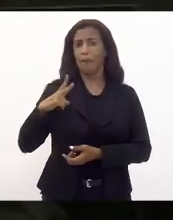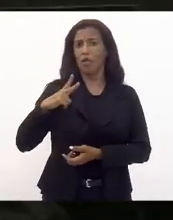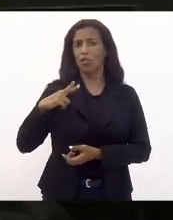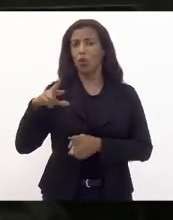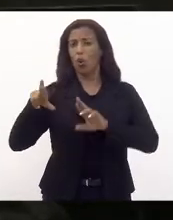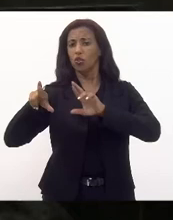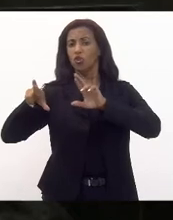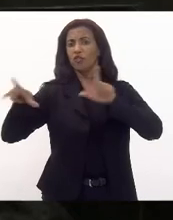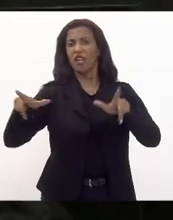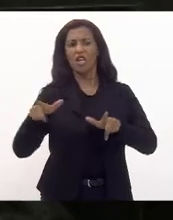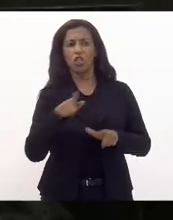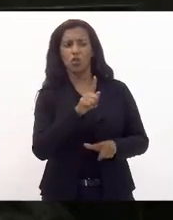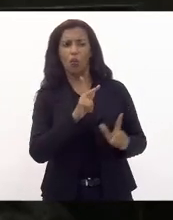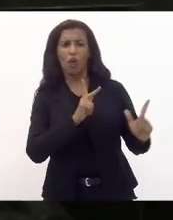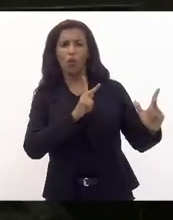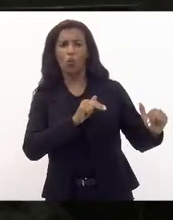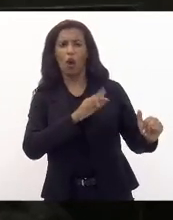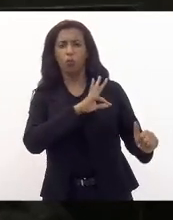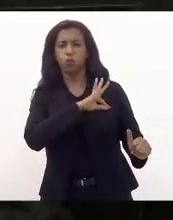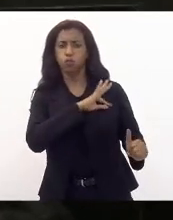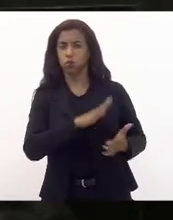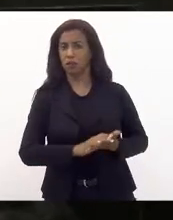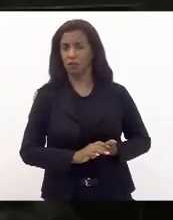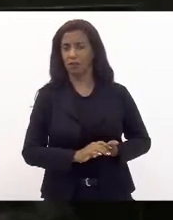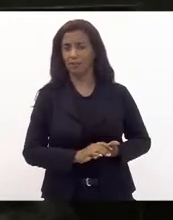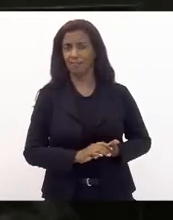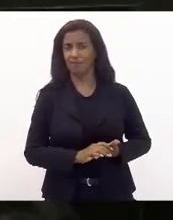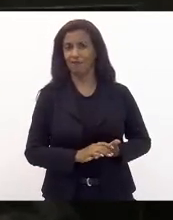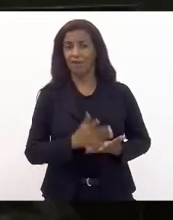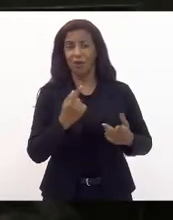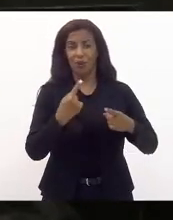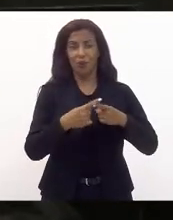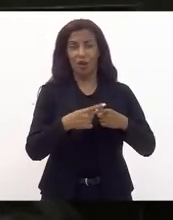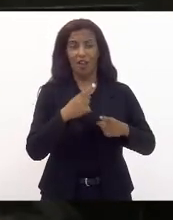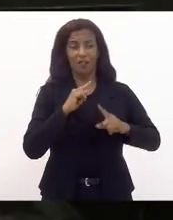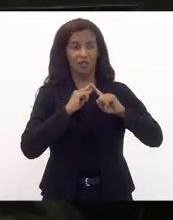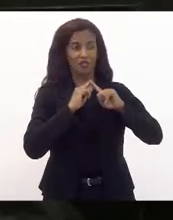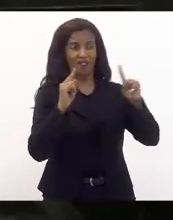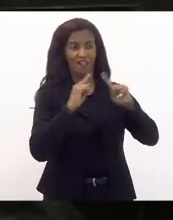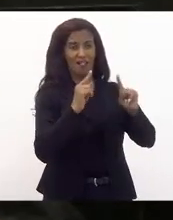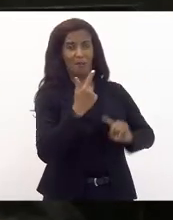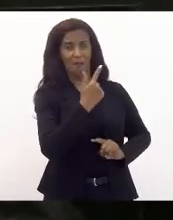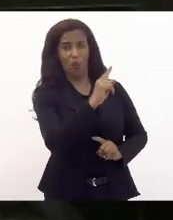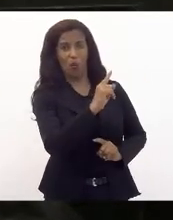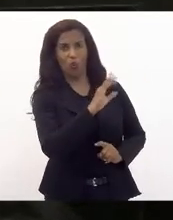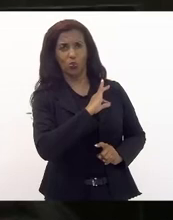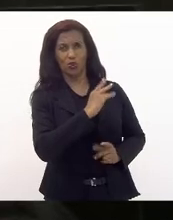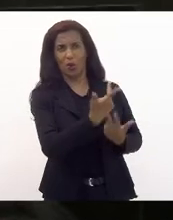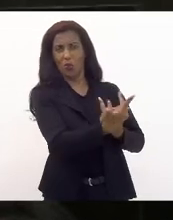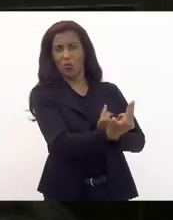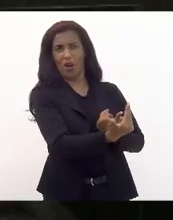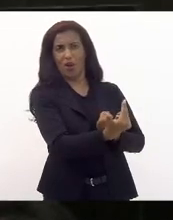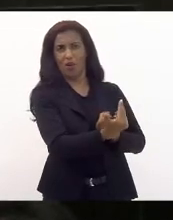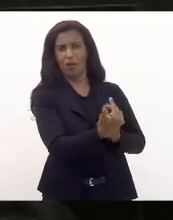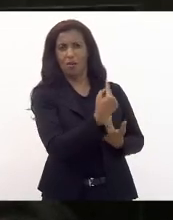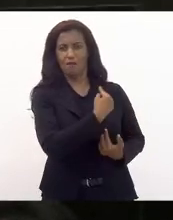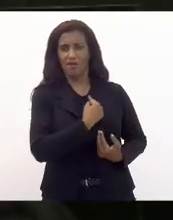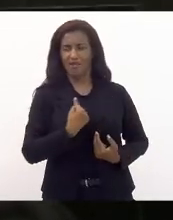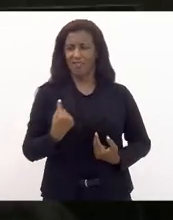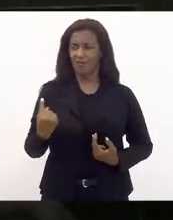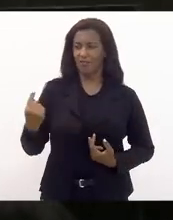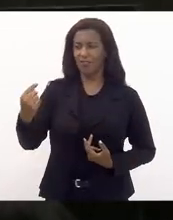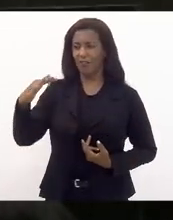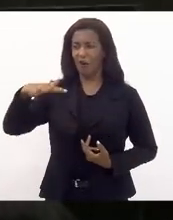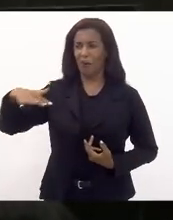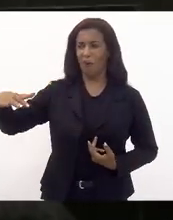fosse com militares Paris muita das vezes você não vai fazer essa reivindicação essa reclamação para um outro militar Mas aí você vai